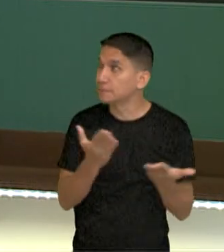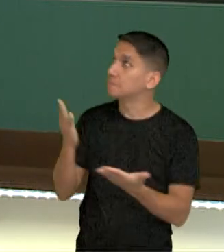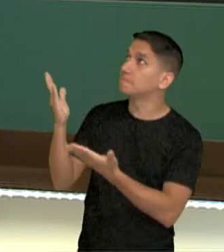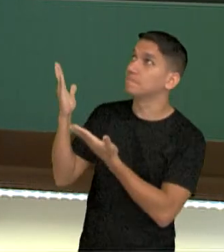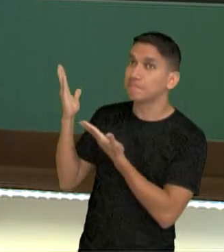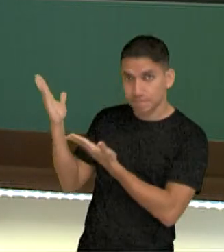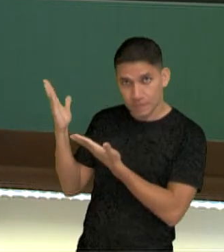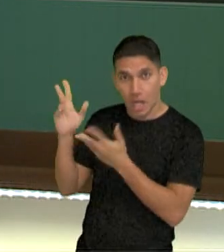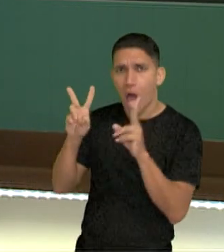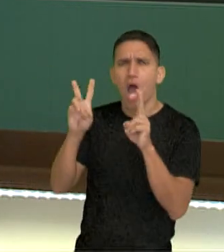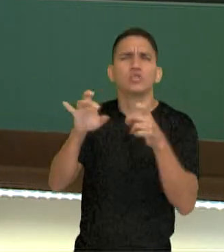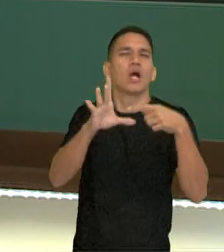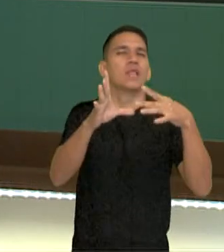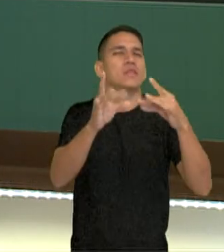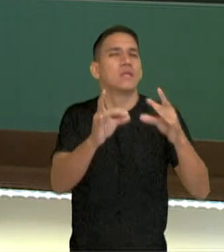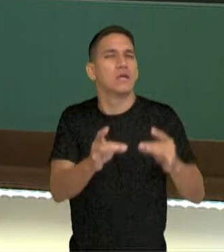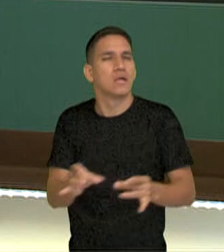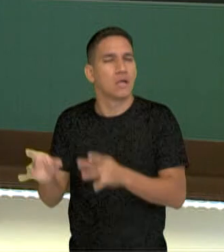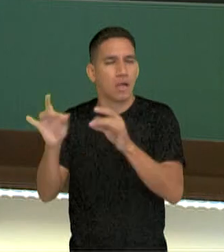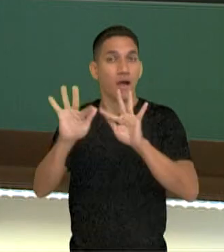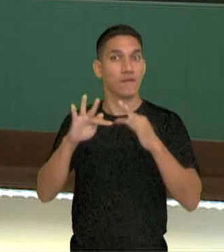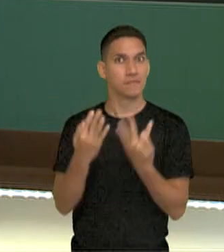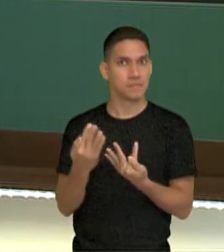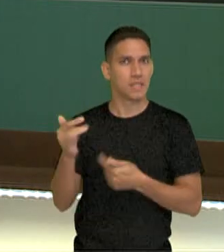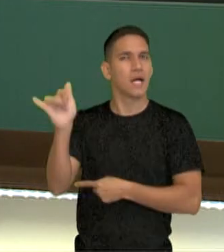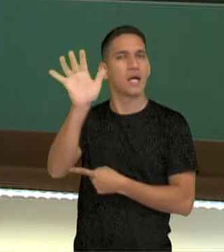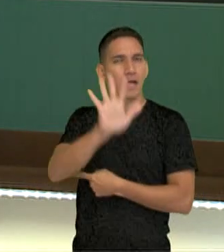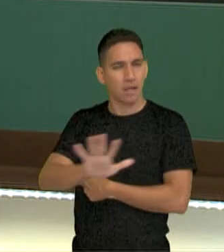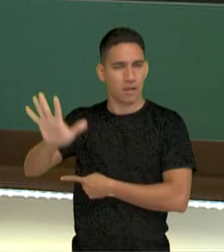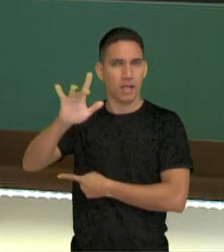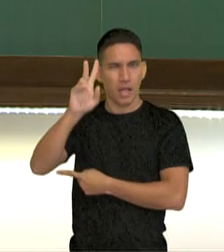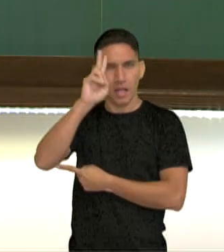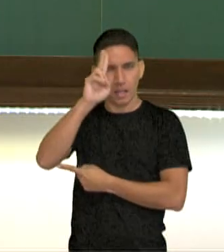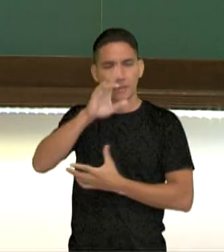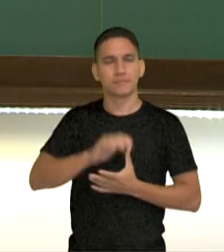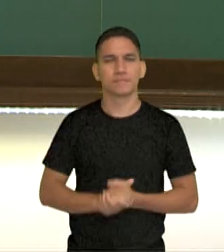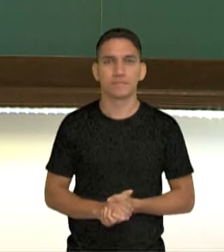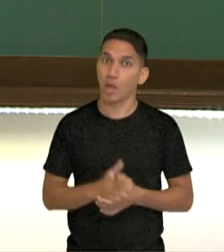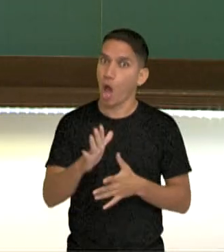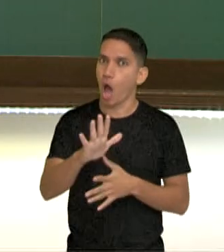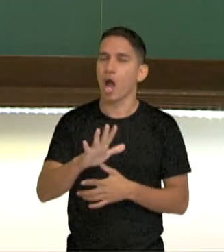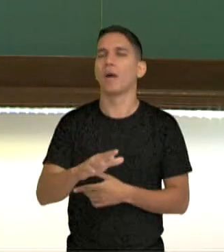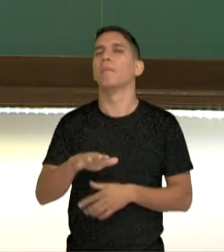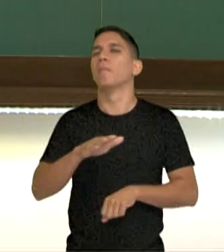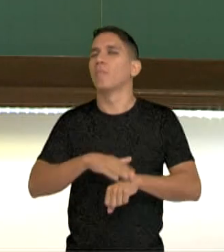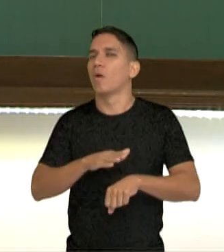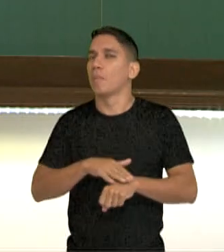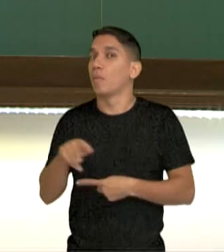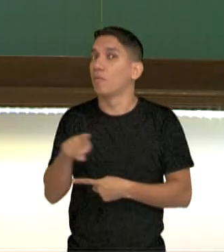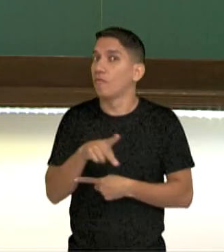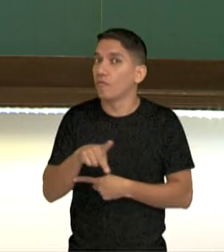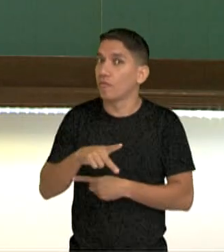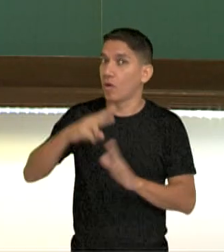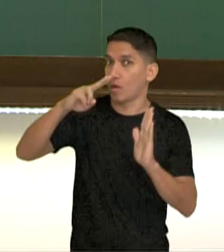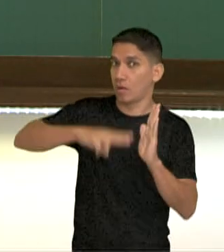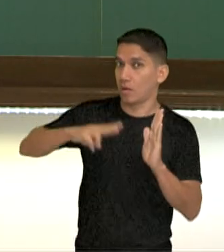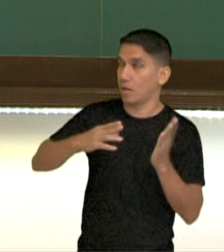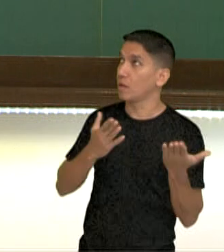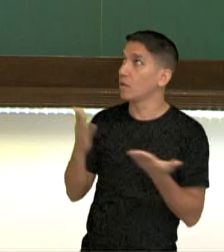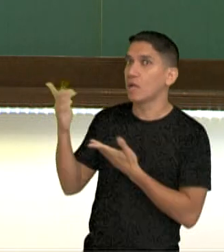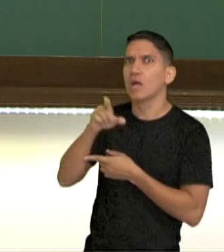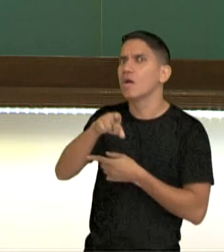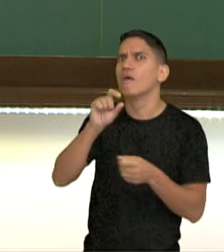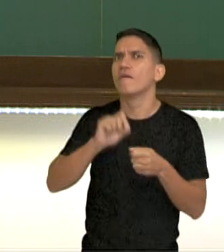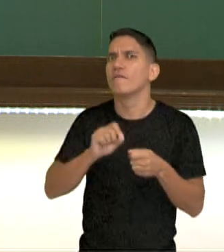essa família, sobre esse cartoon. Lembra, quando a teacher faz a leitura, o que vocês vão fazer? Vão fazer